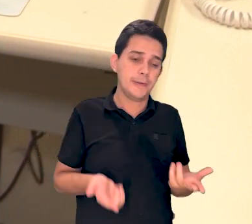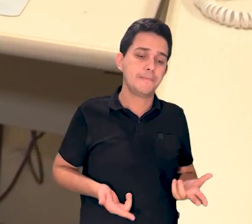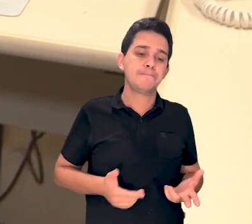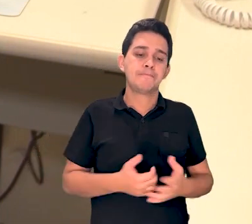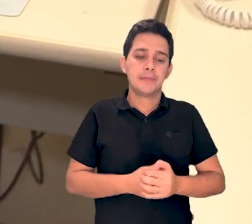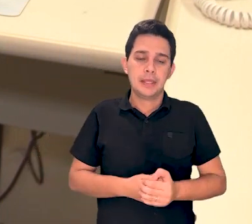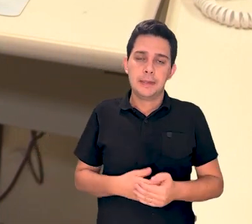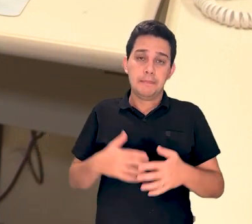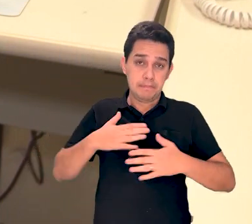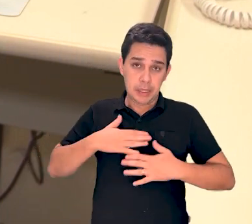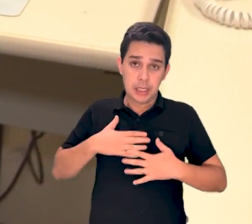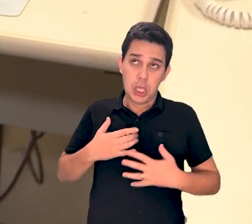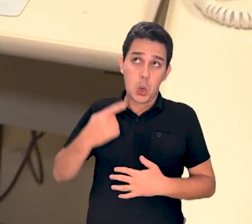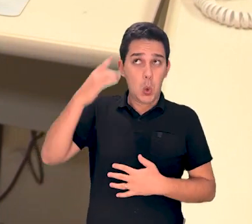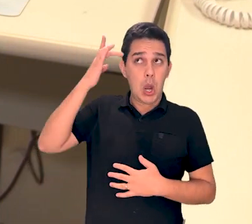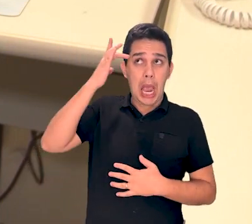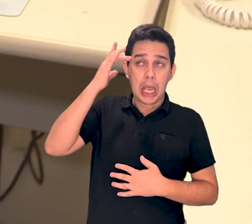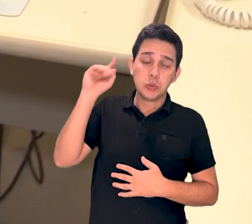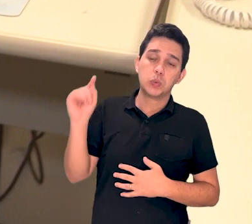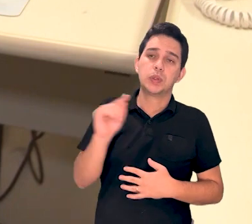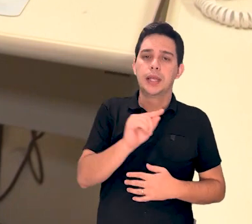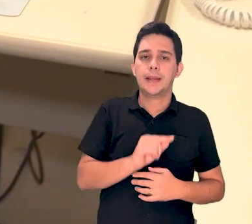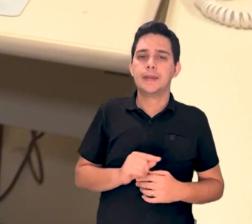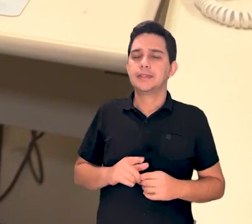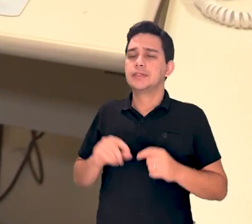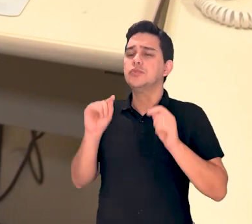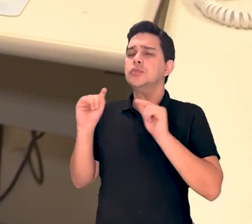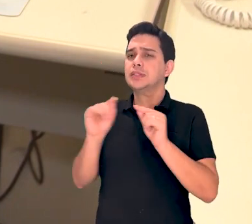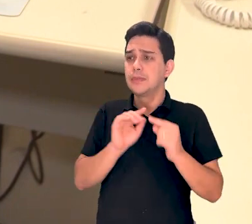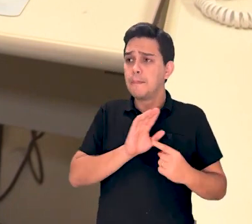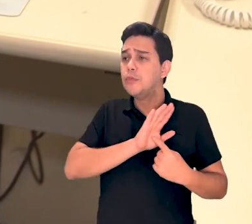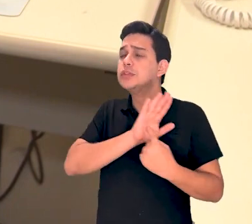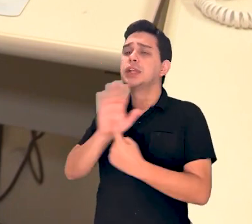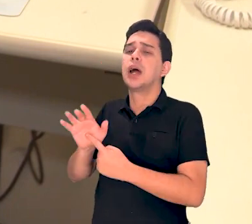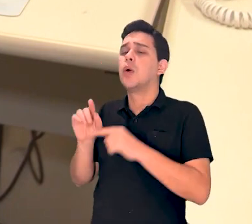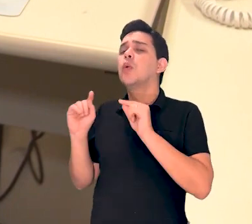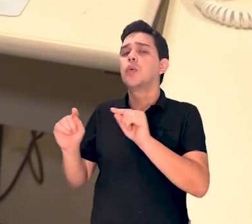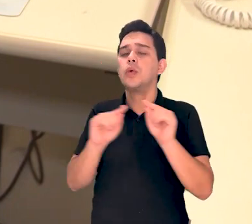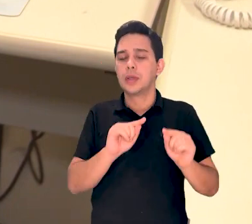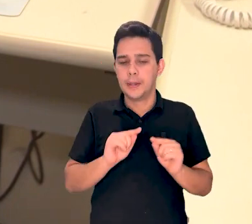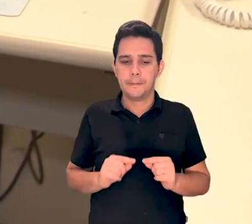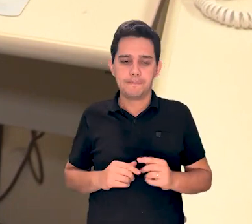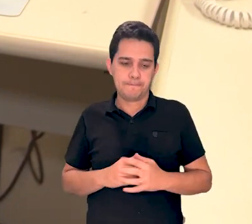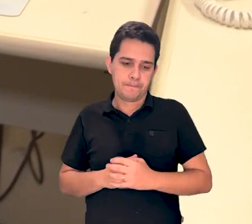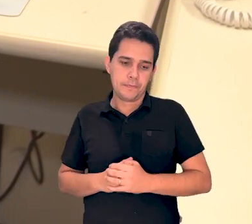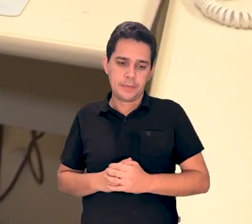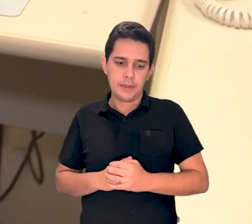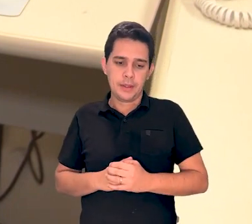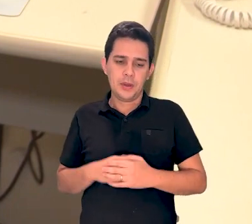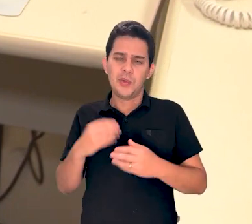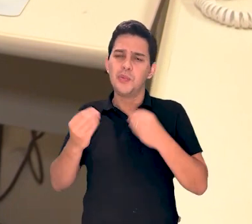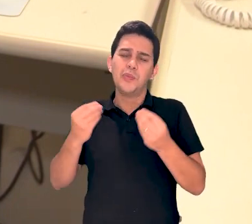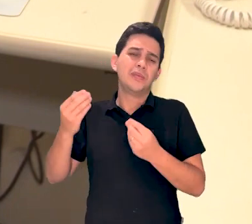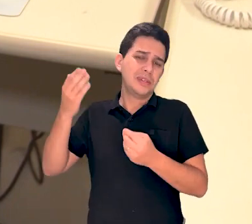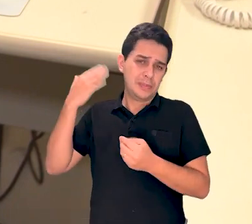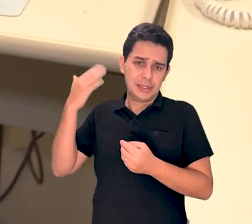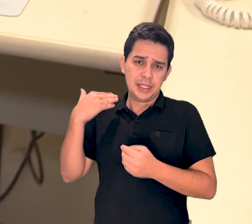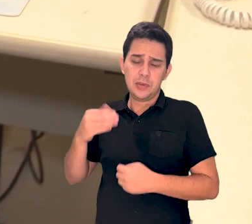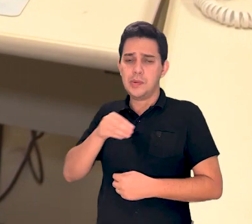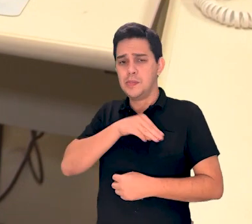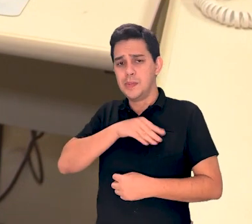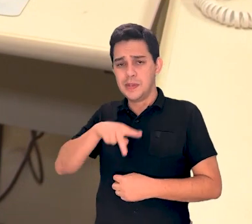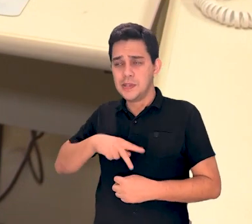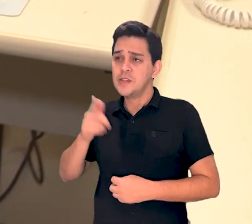eu acho assim que serve para mostrar como era difícil para o Ministério